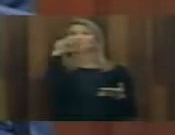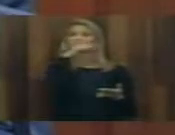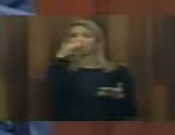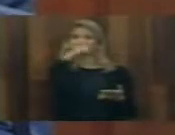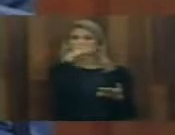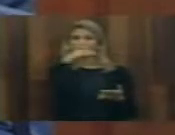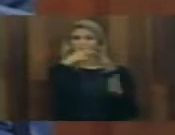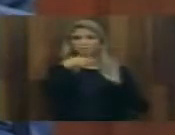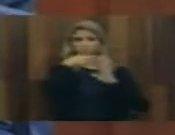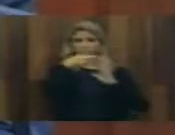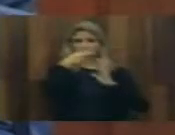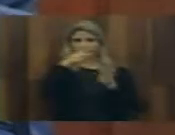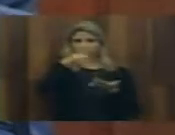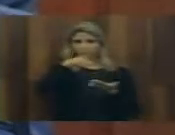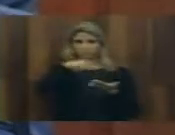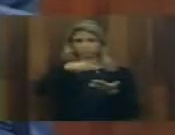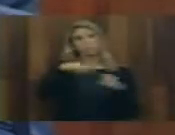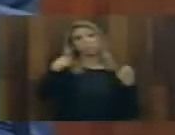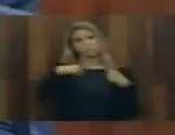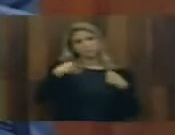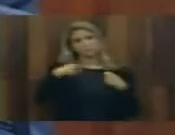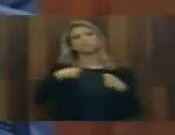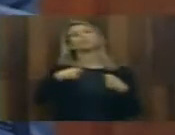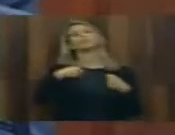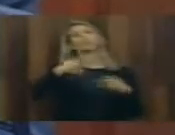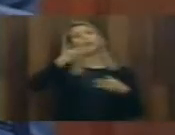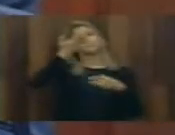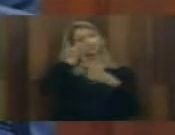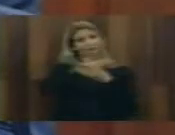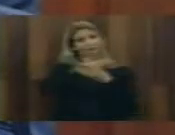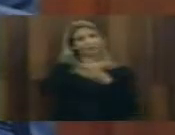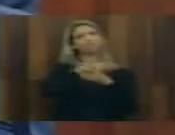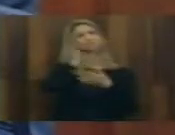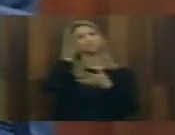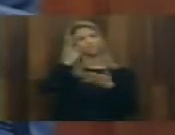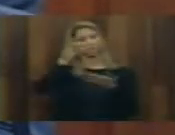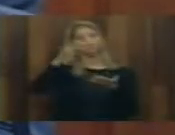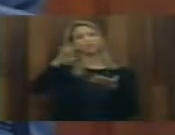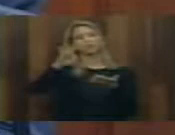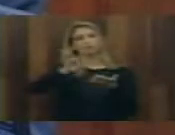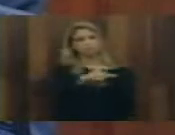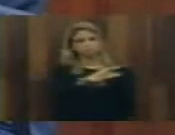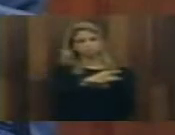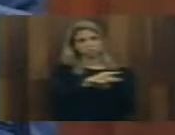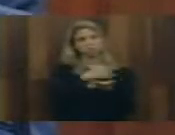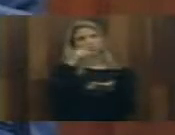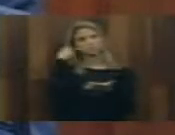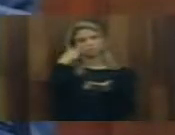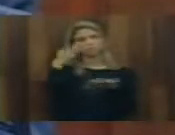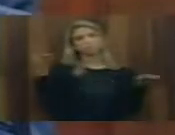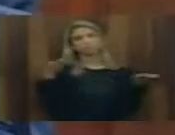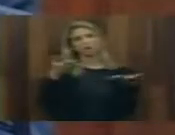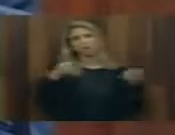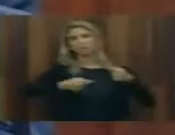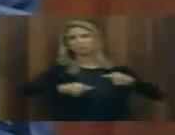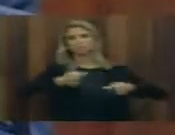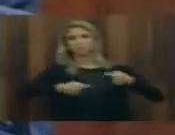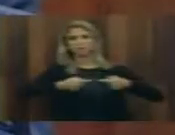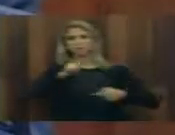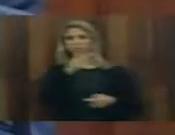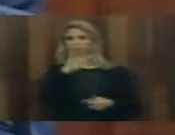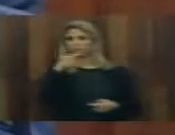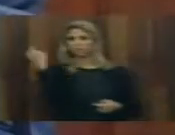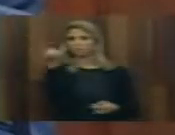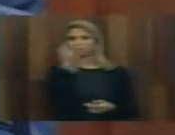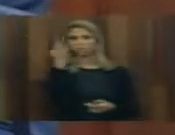requerimento de urgência sobre a mesa, assinado por um terço dos vereadores, coloca o requerimento em discussão. Não havendo quem